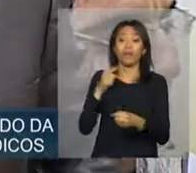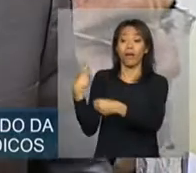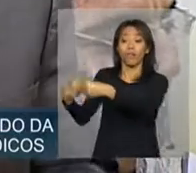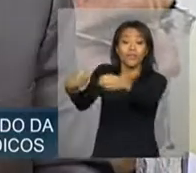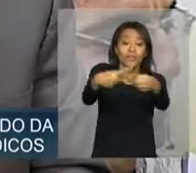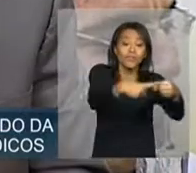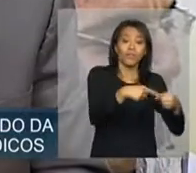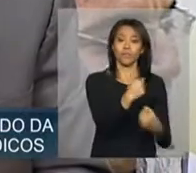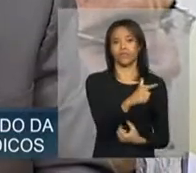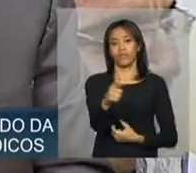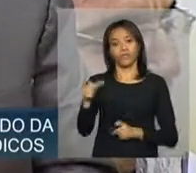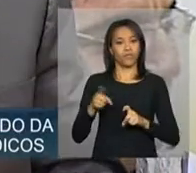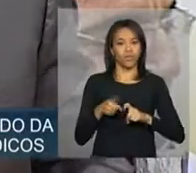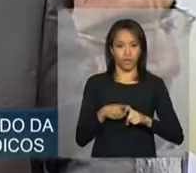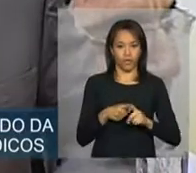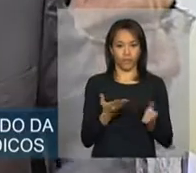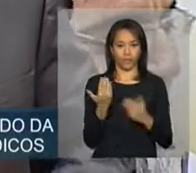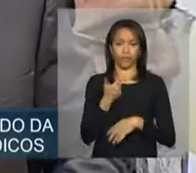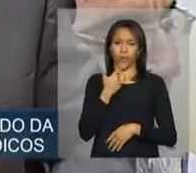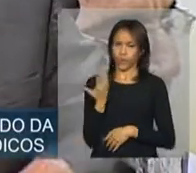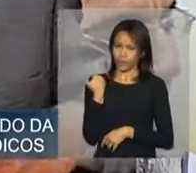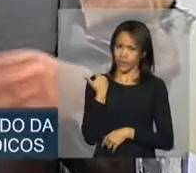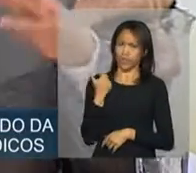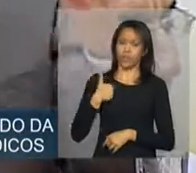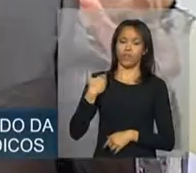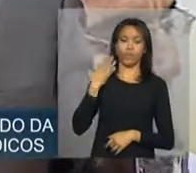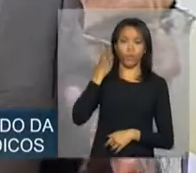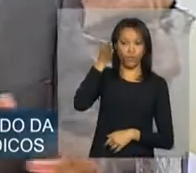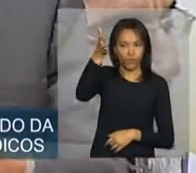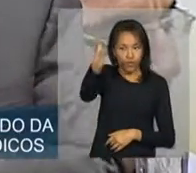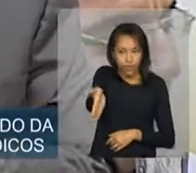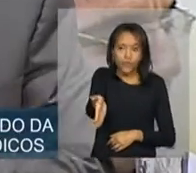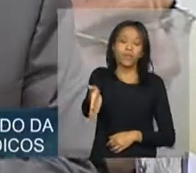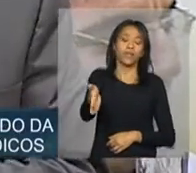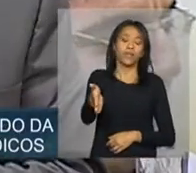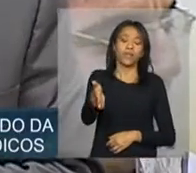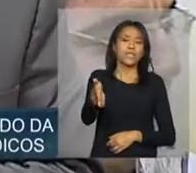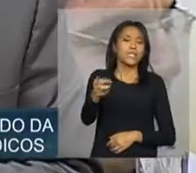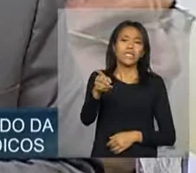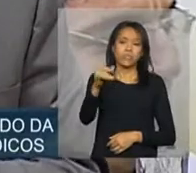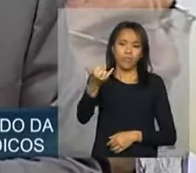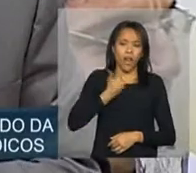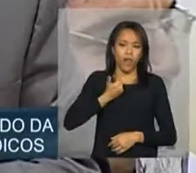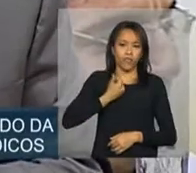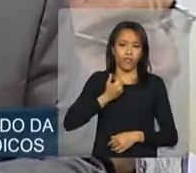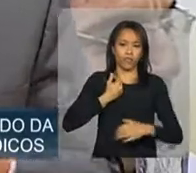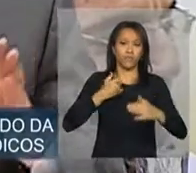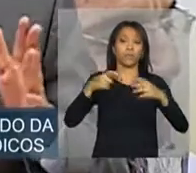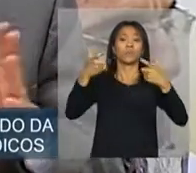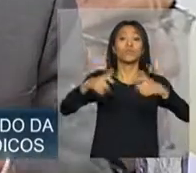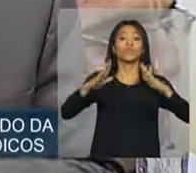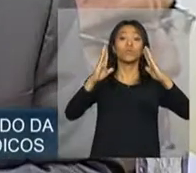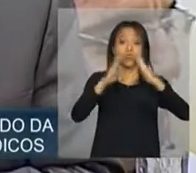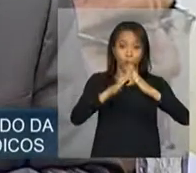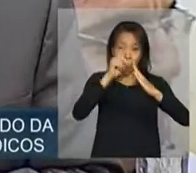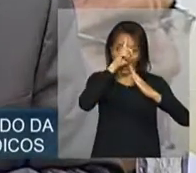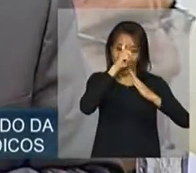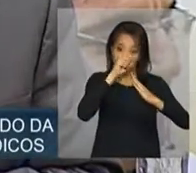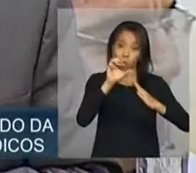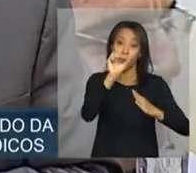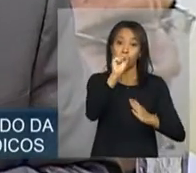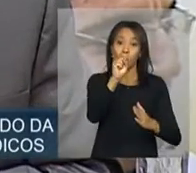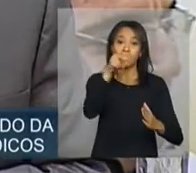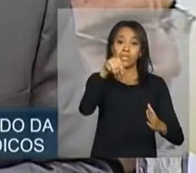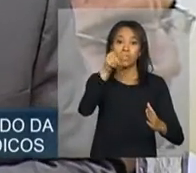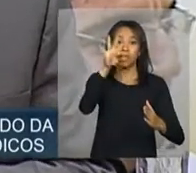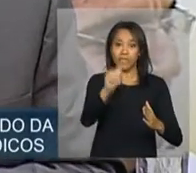dia tava com a direção das santas casas e eles em baixo tá as casas para Serra às vezes falta a mente tem da Santa Casa foi aqui ó olha só a situação